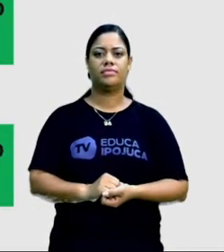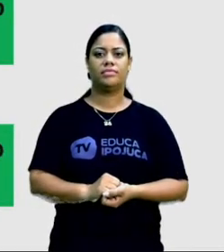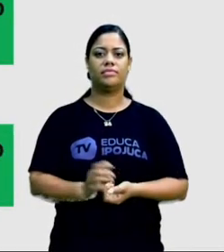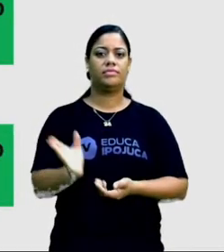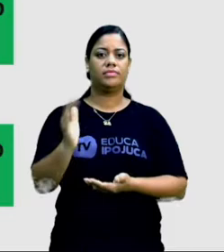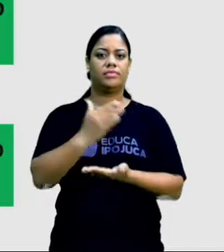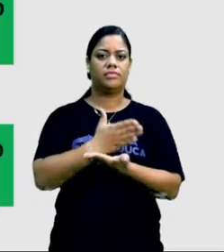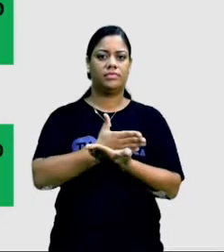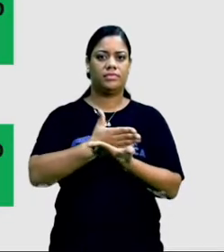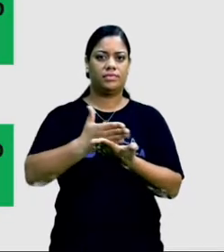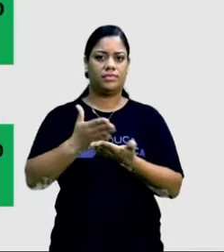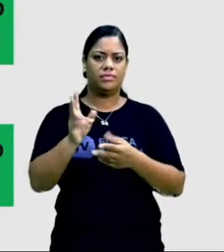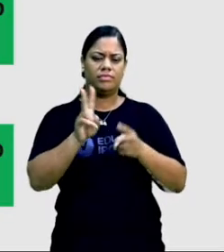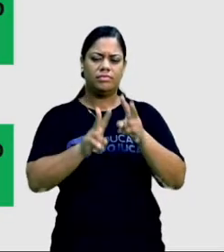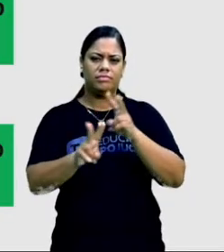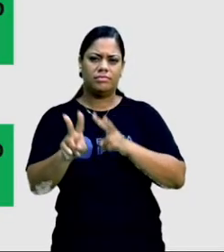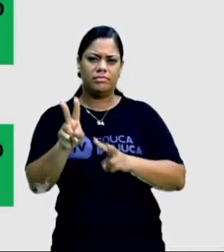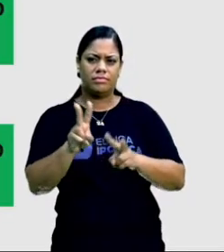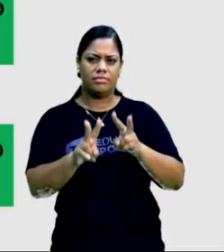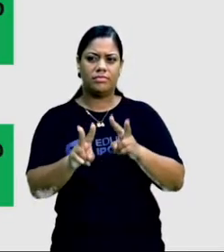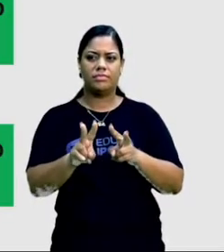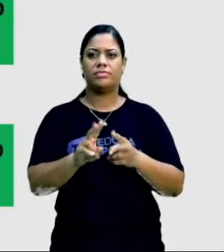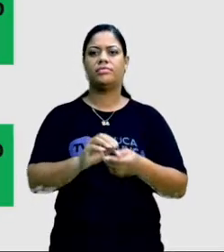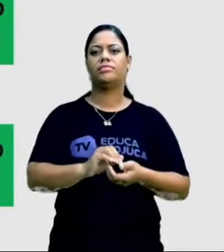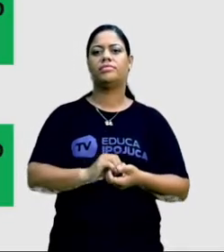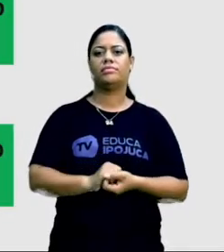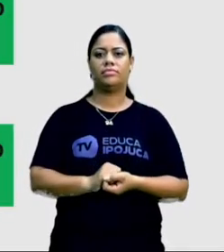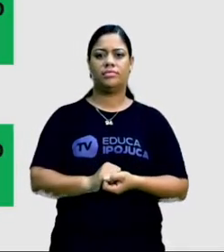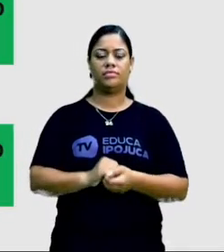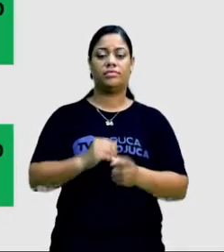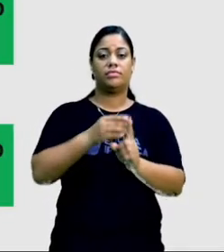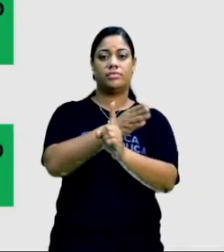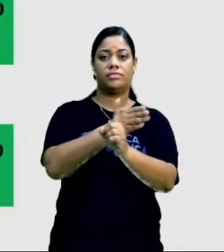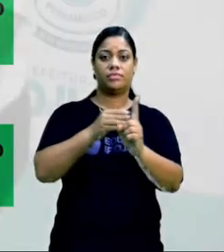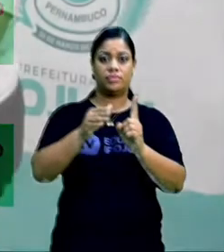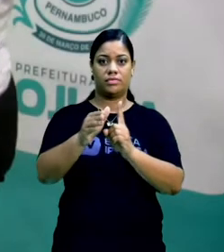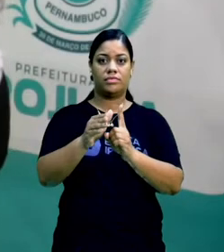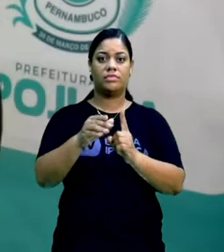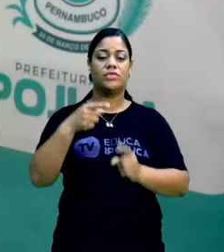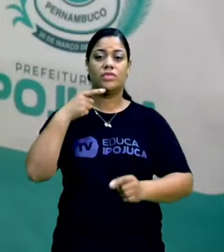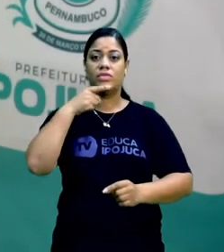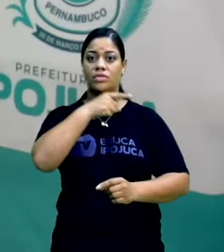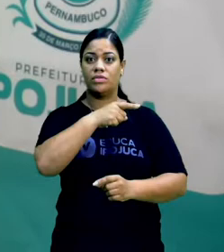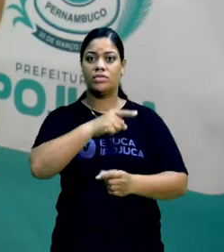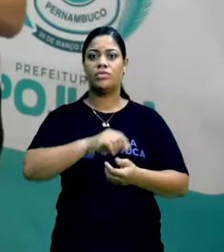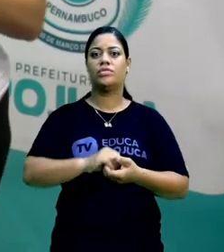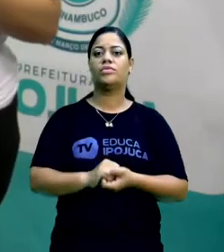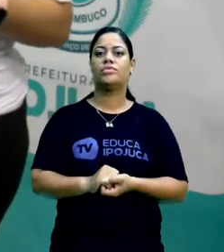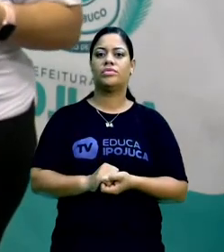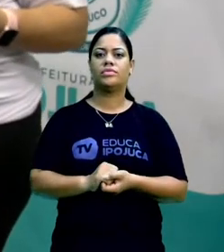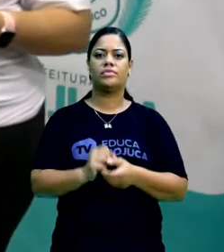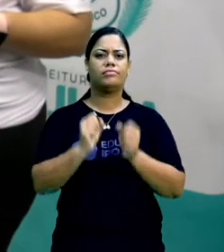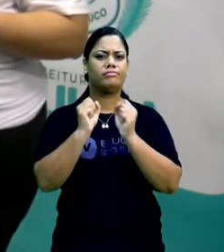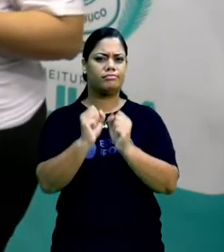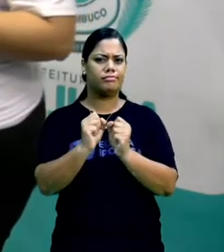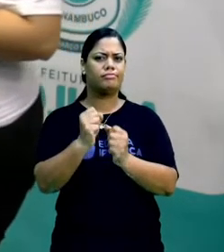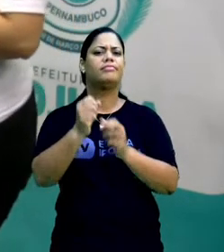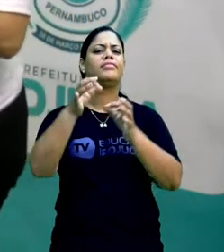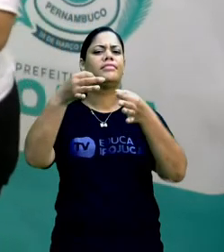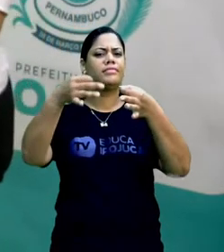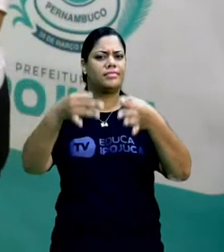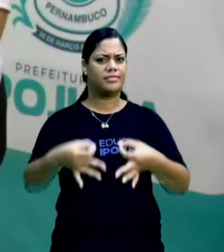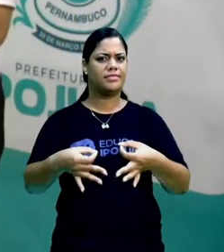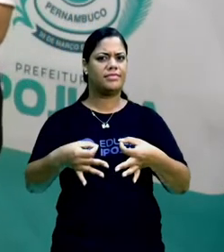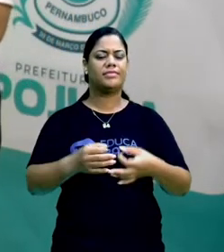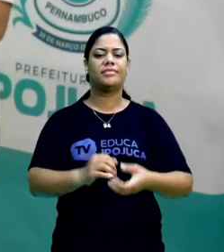Vamos começar aqui a analisar um pouquinho as modalizações lógicas, que é aquela que indica possibilidade e certeza.